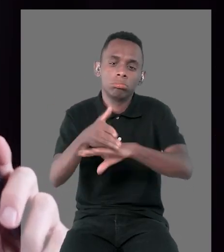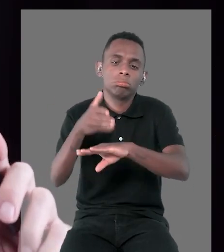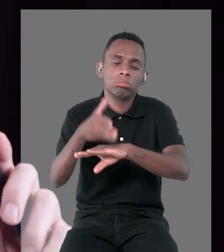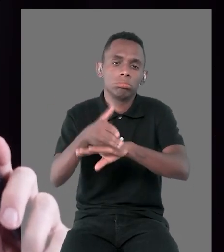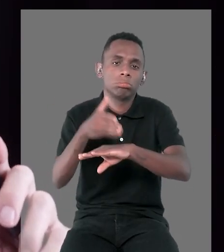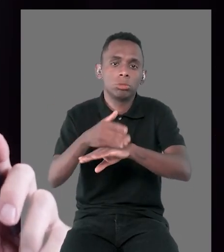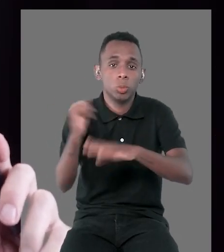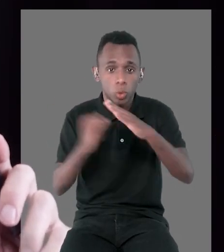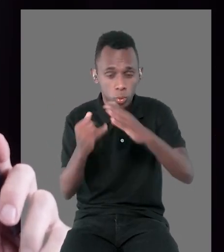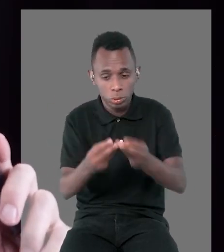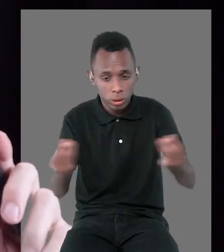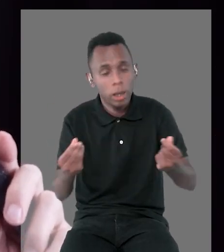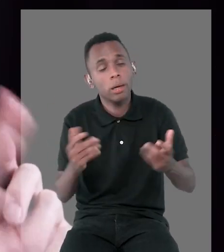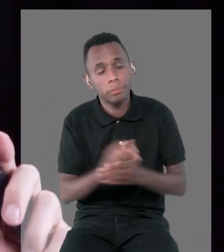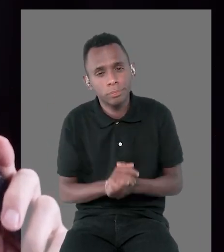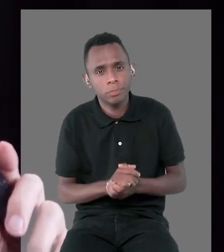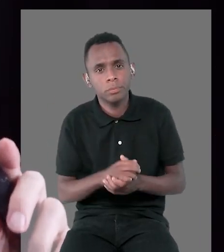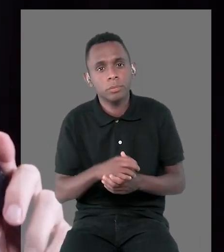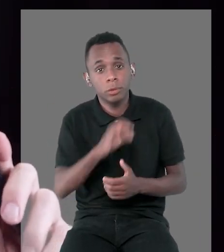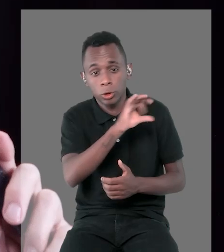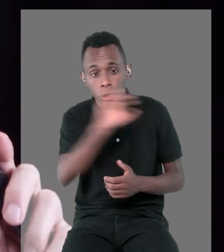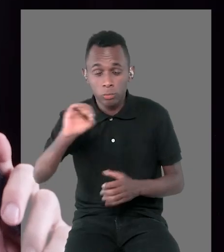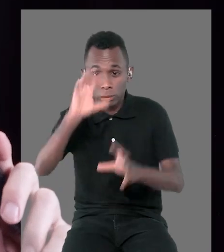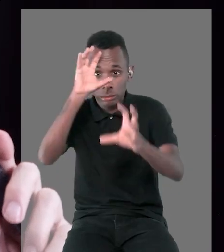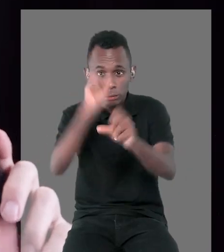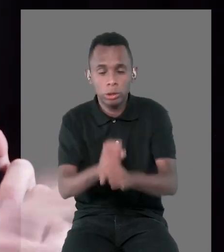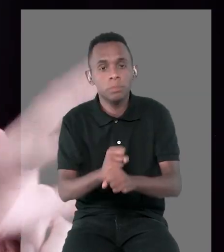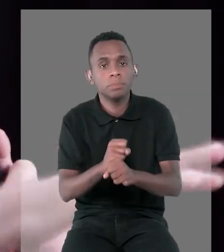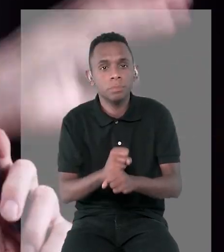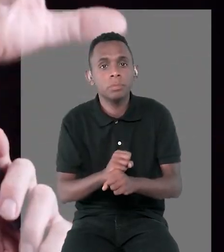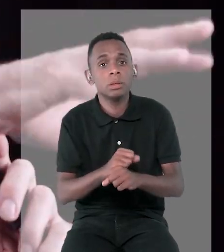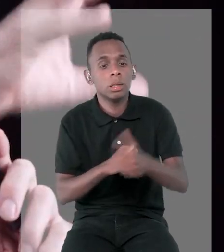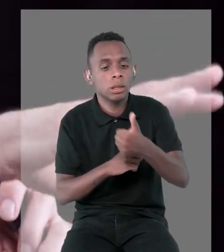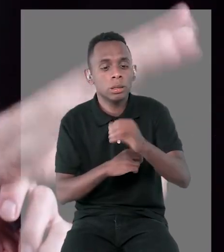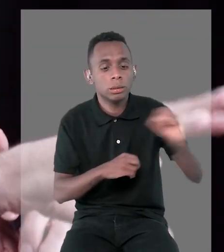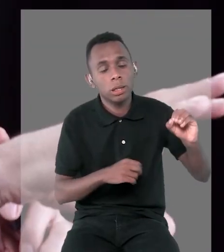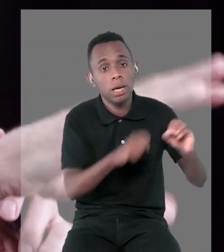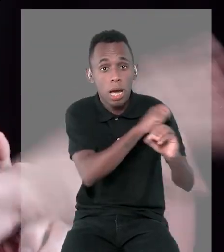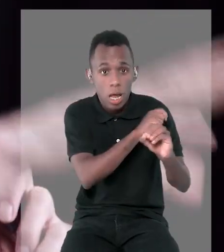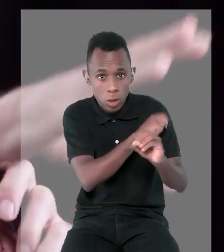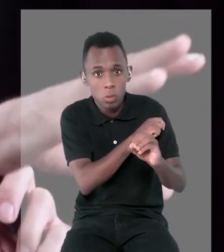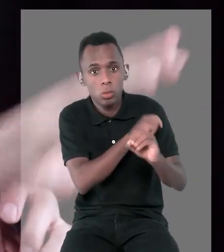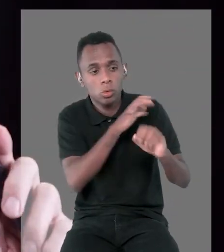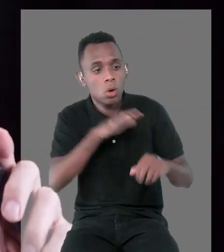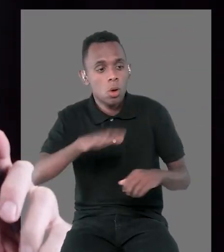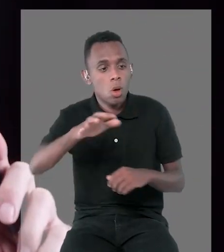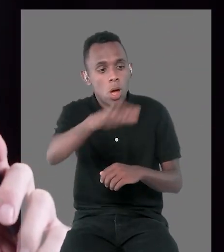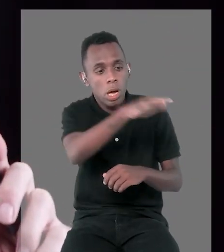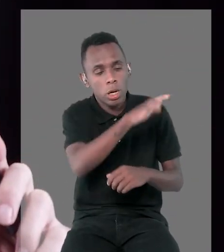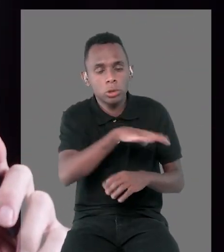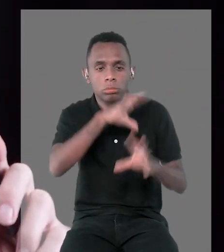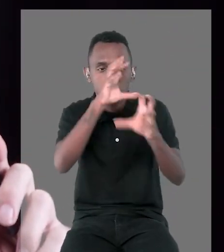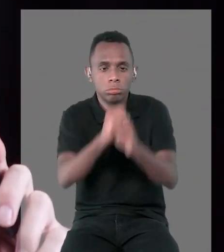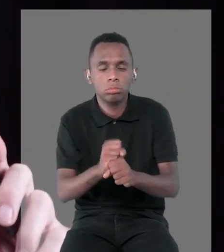Terra regularmente, 900 no total, na verdade. São 100 alunos por região. Então, a gente